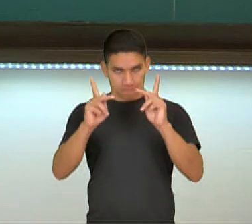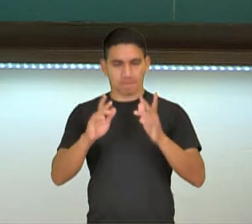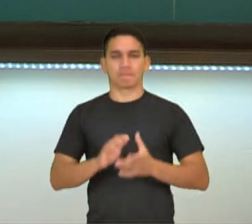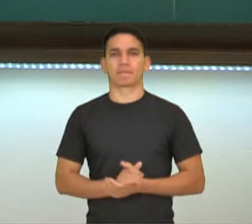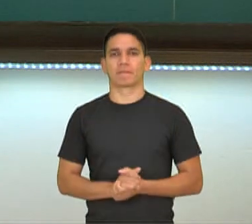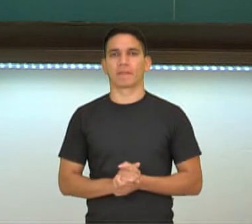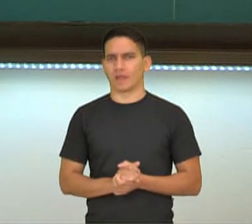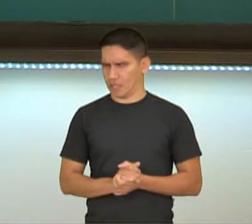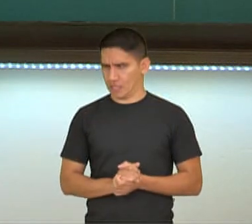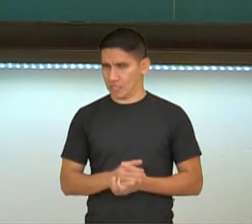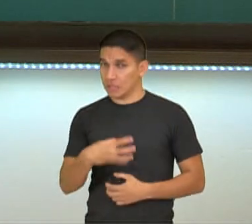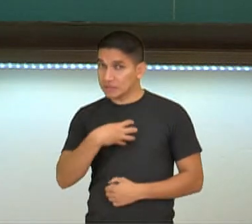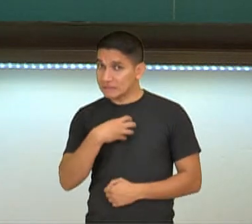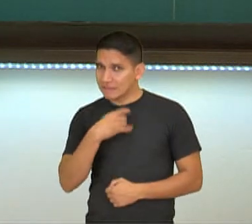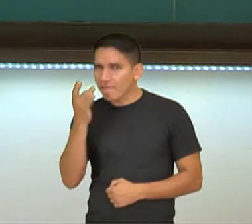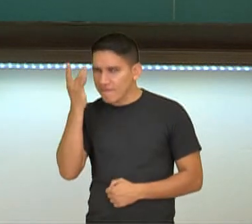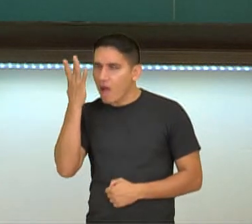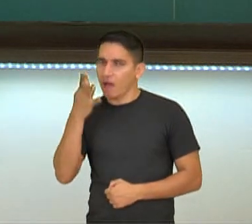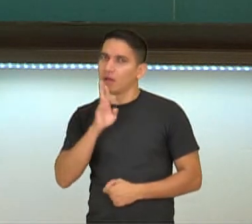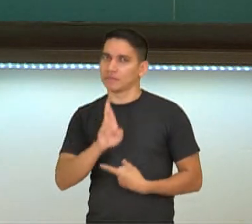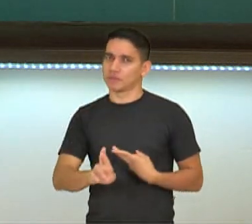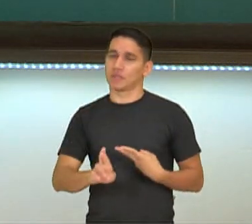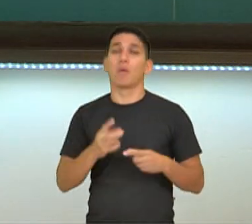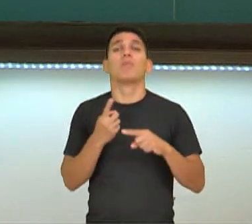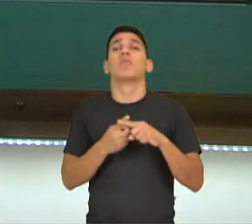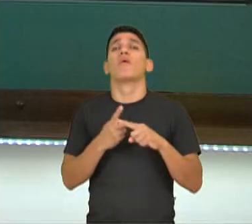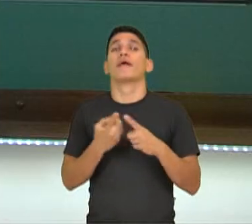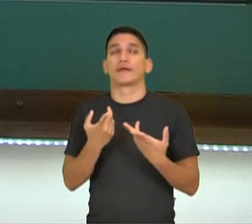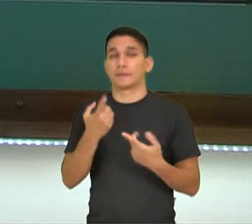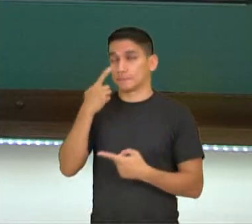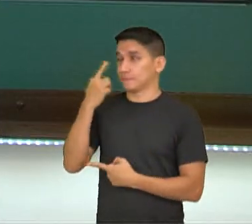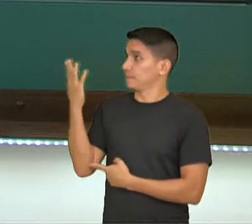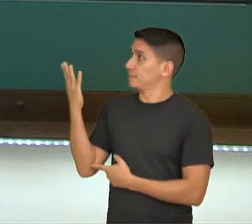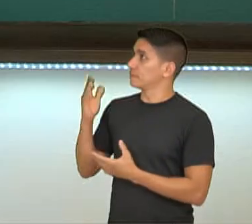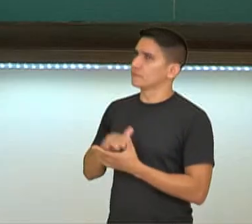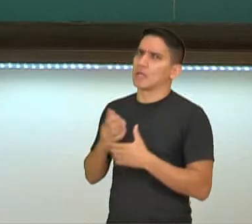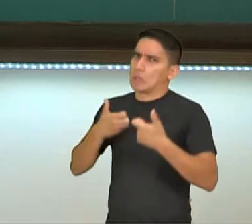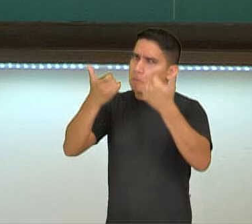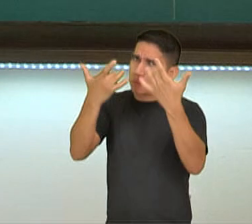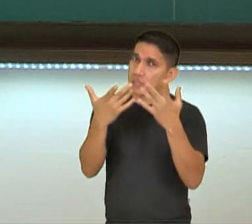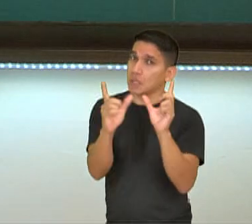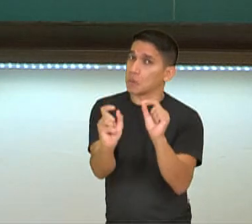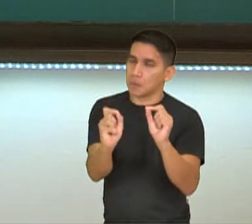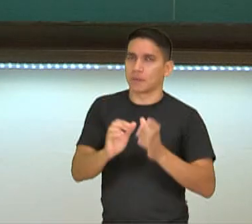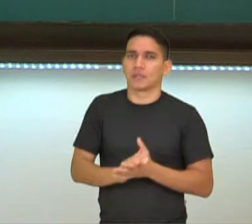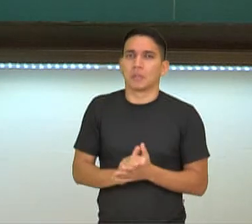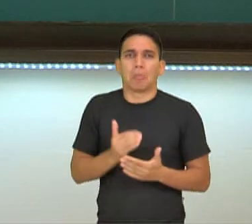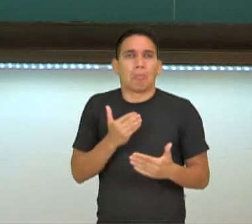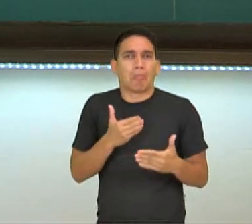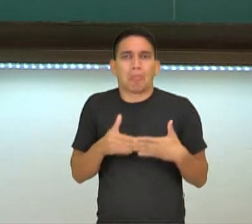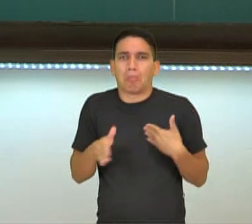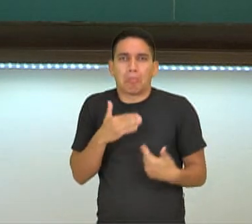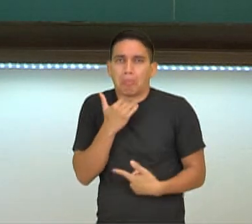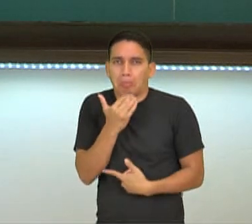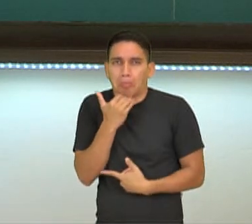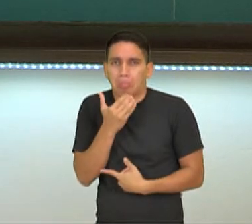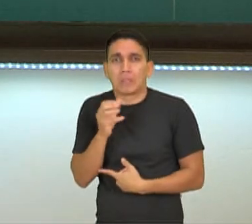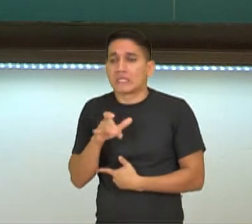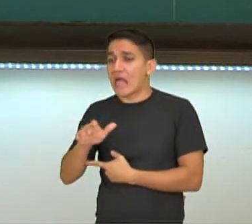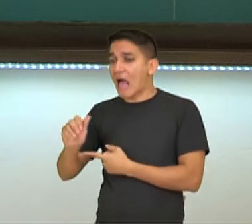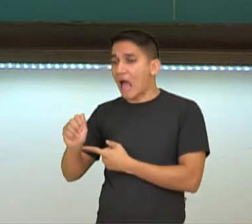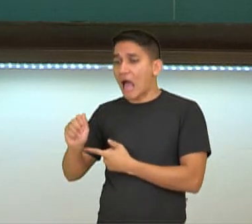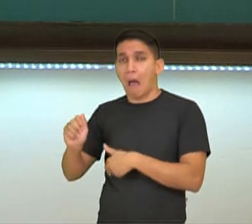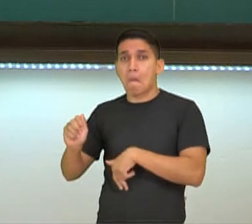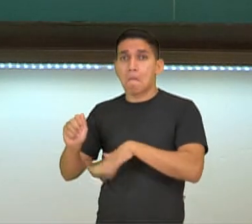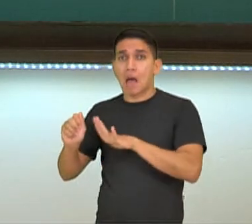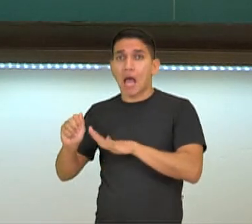Ok, foi bem tranquilo, não foi? Porque olha só, eu falei para você, não importa que QA tenha um valor mais